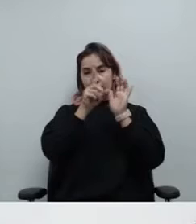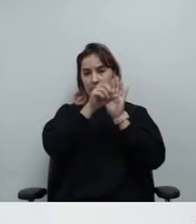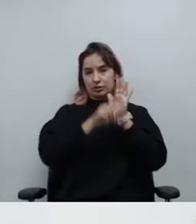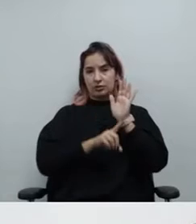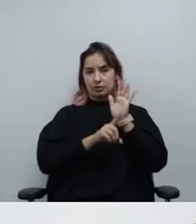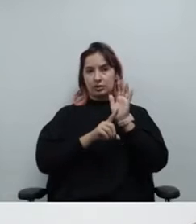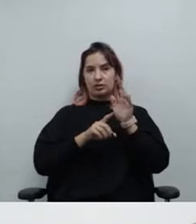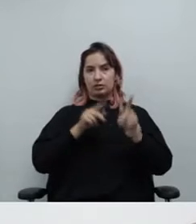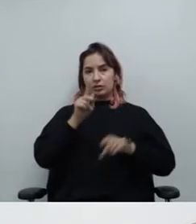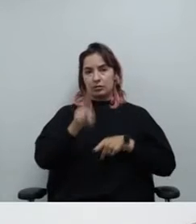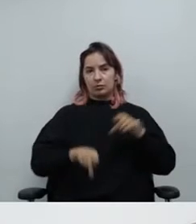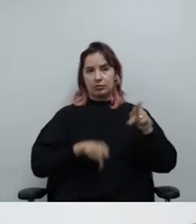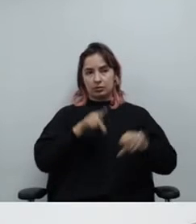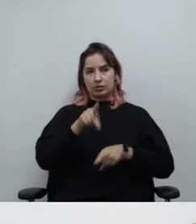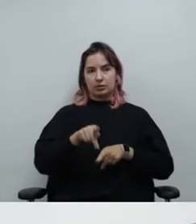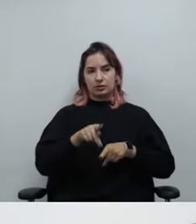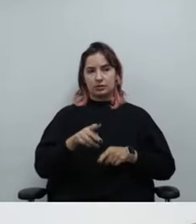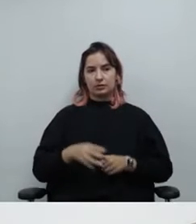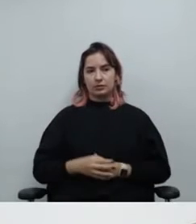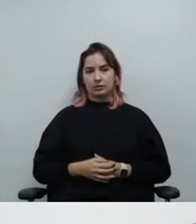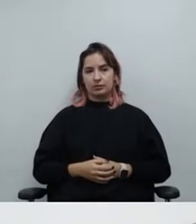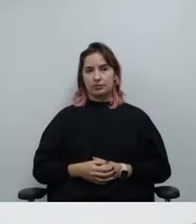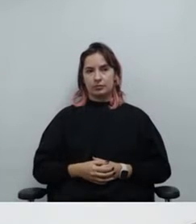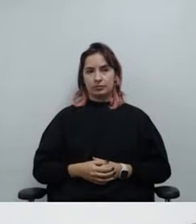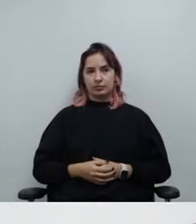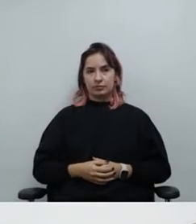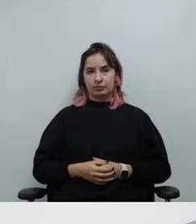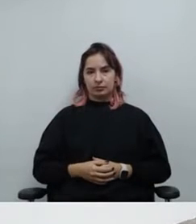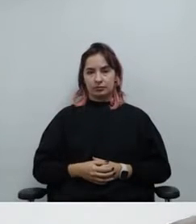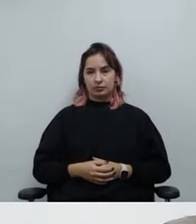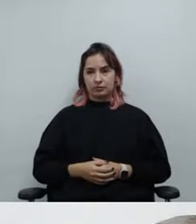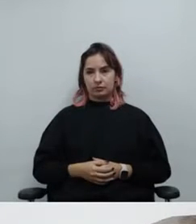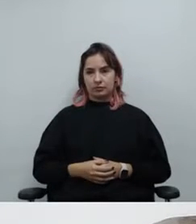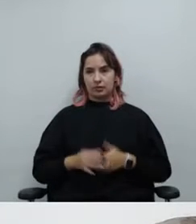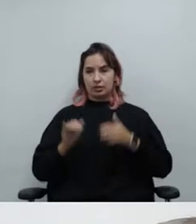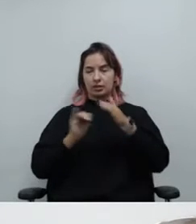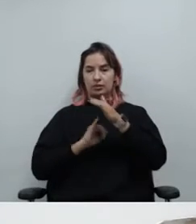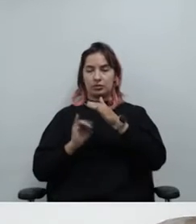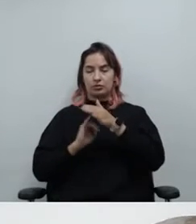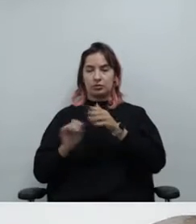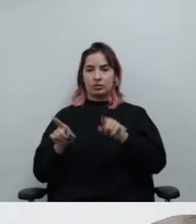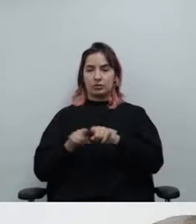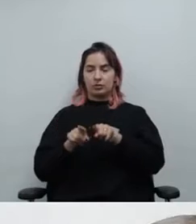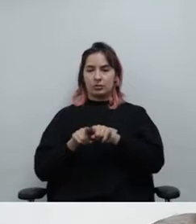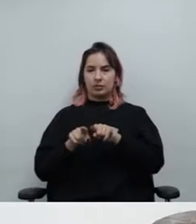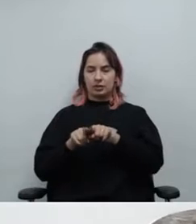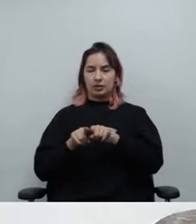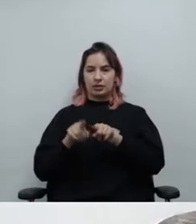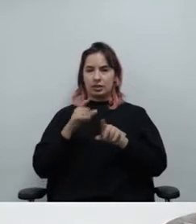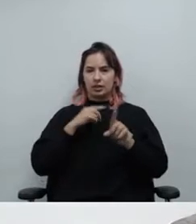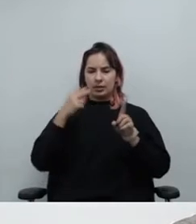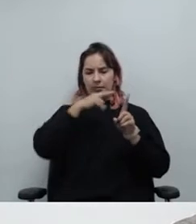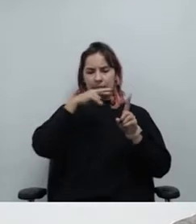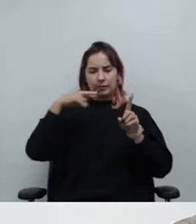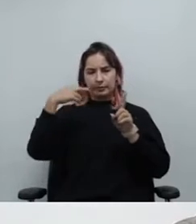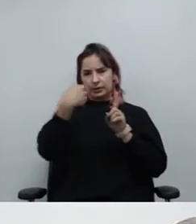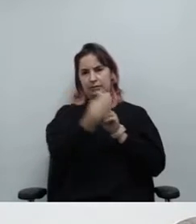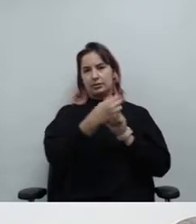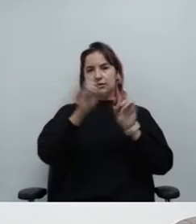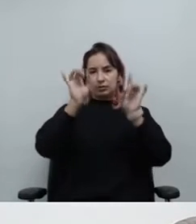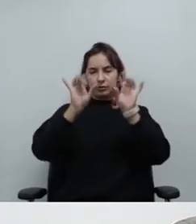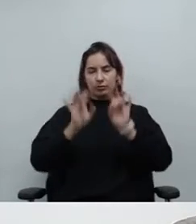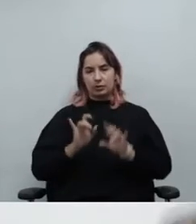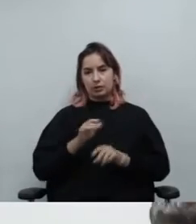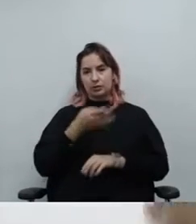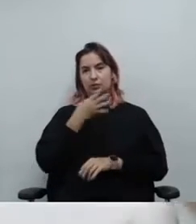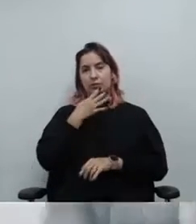da população, e com isso a instituição também, né, tem esse olhar muito específico da produção de